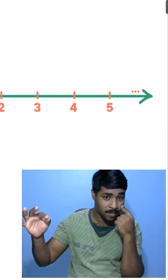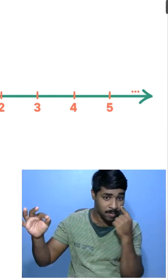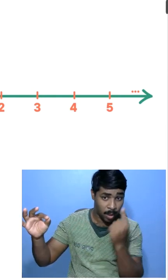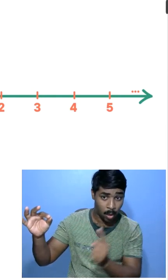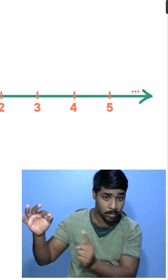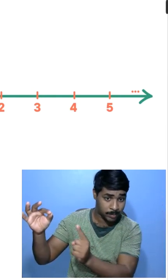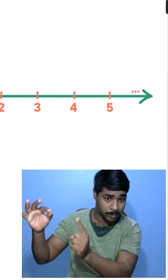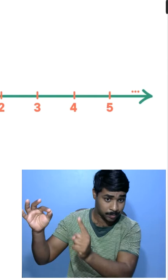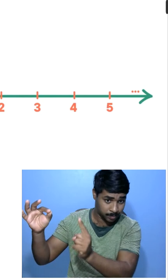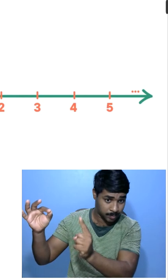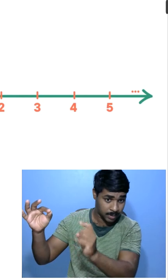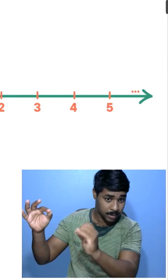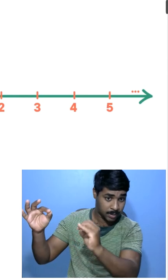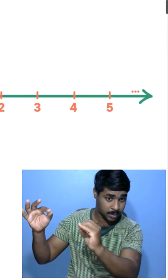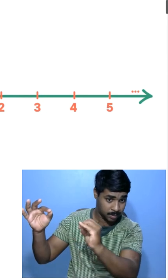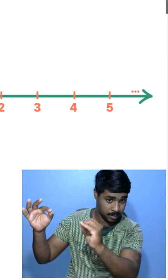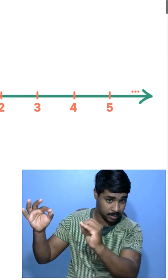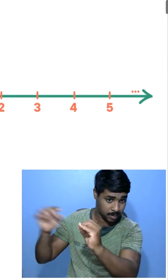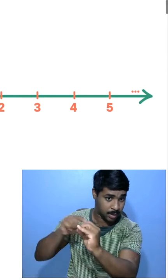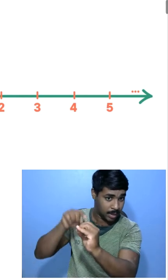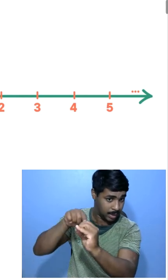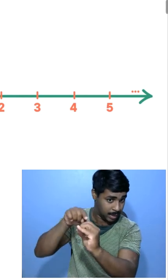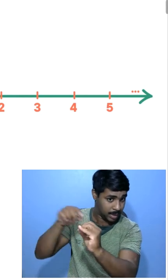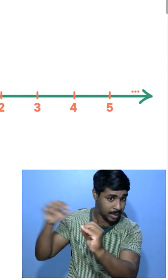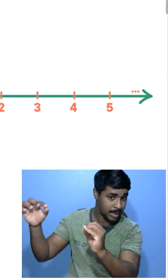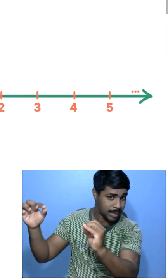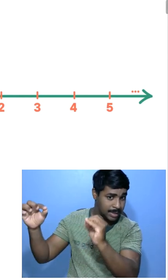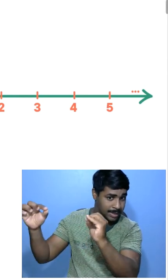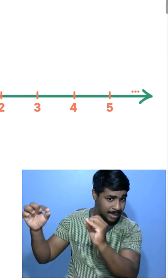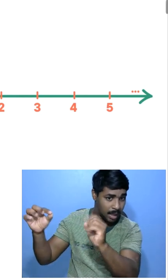tem a origem, que é o zero. Aqui é a origem.